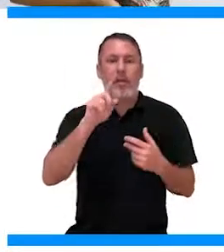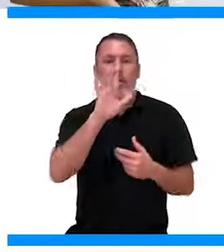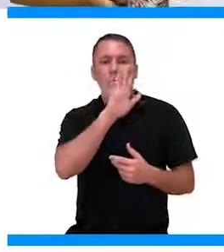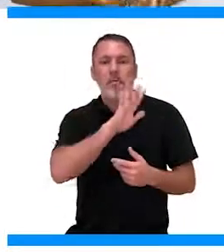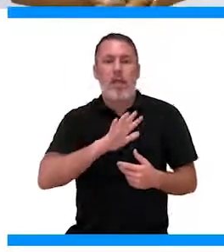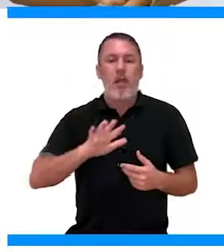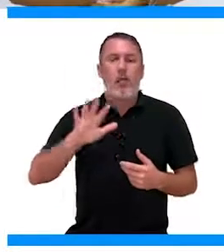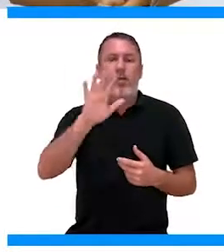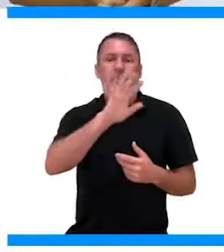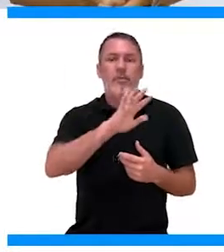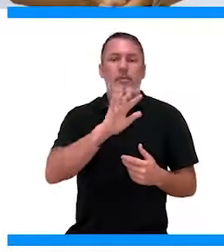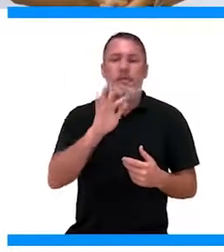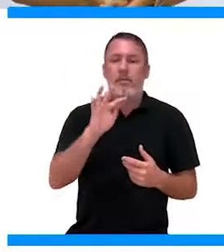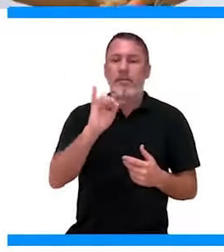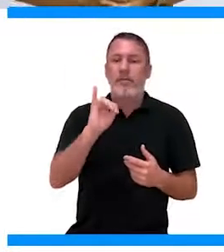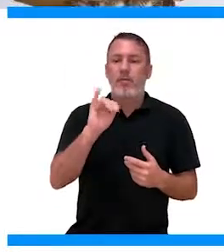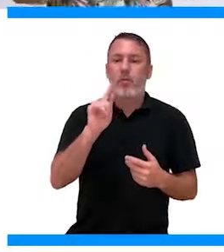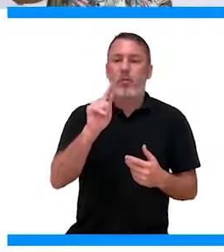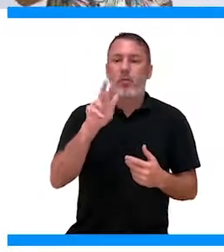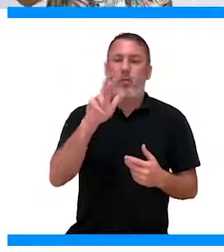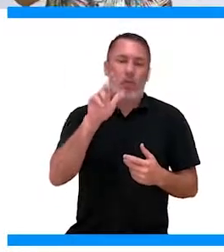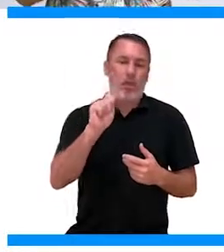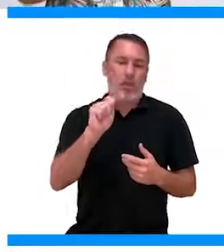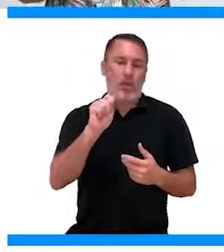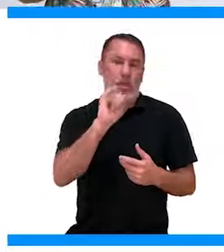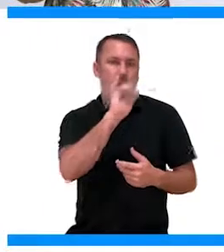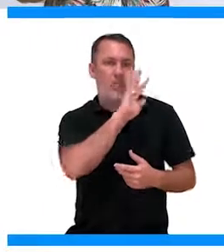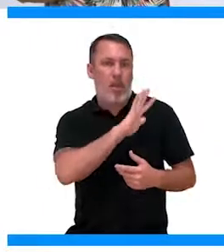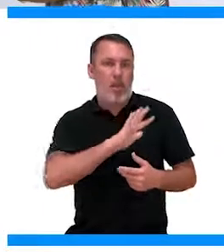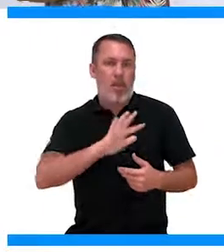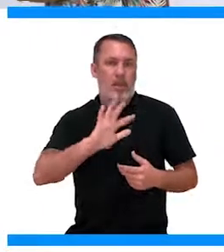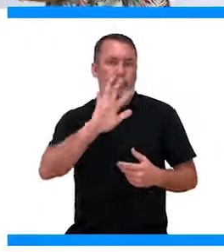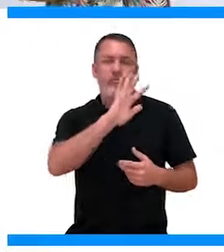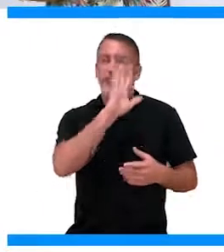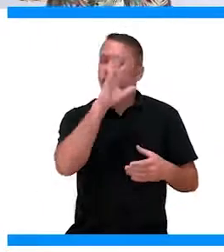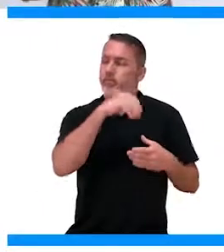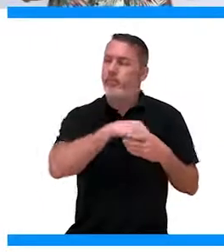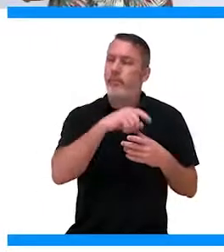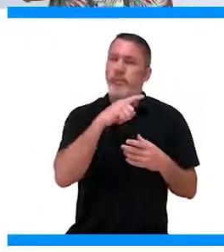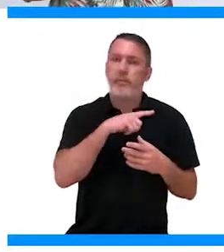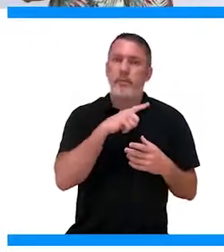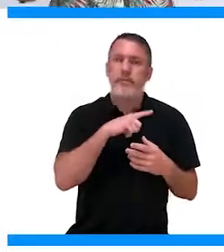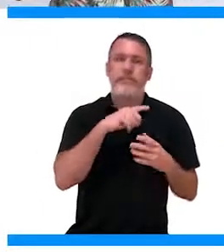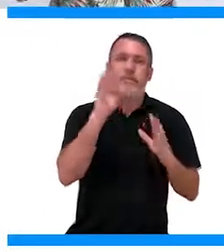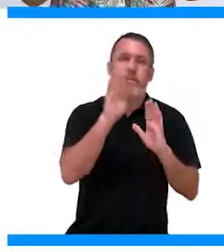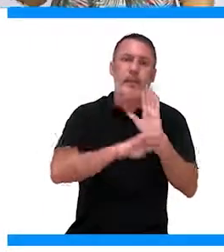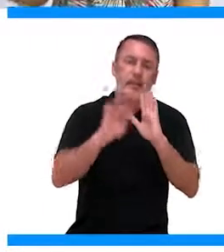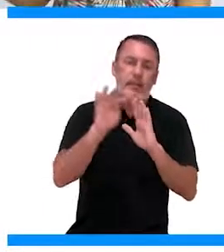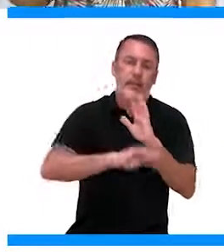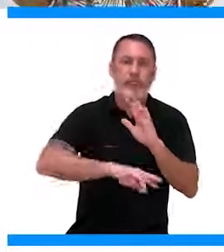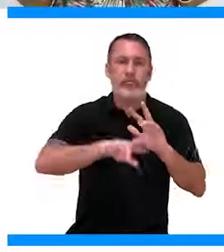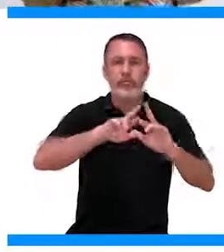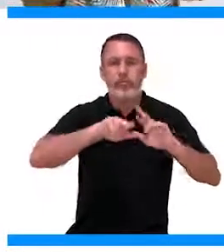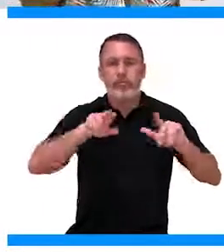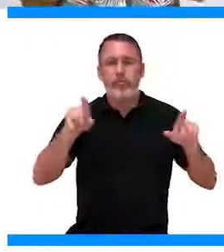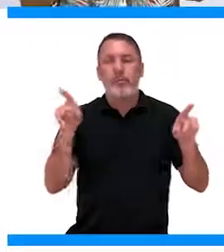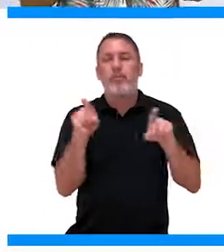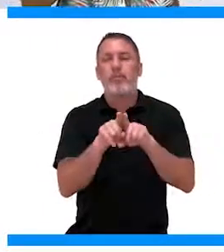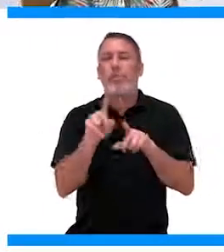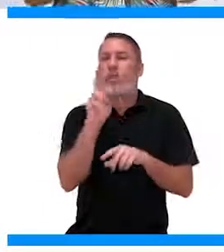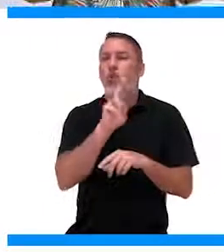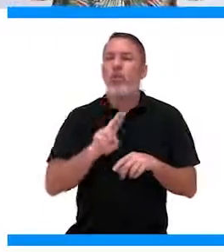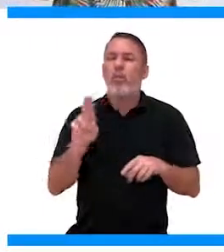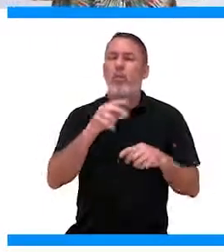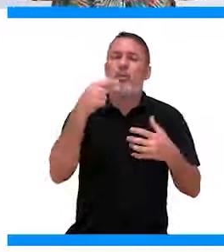é figuras de linguagem, né? Essas figuras de linguagem são muito utilizadas em muitos textos, a gente encontra